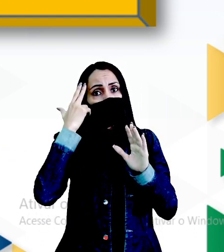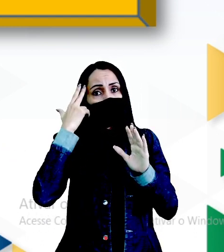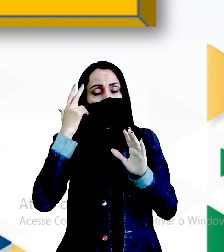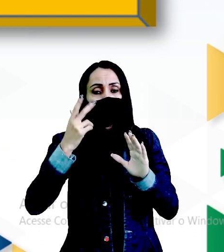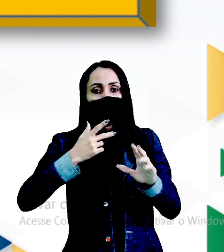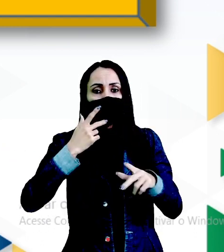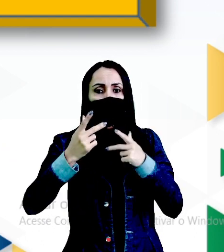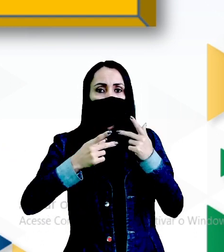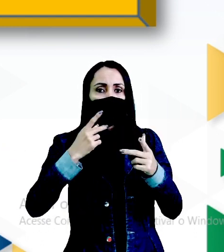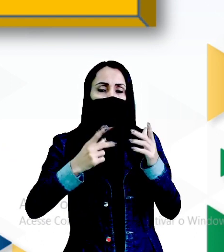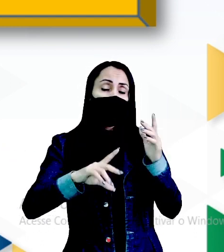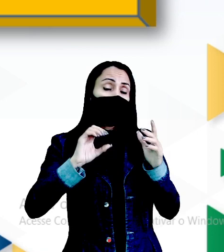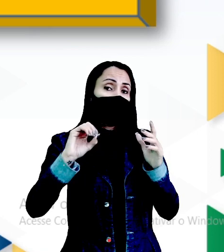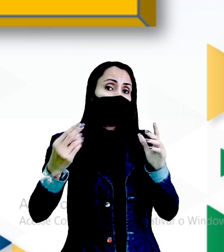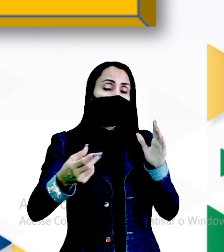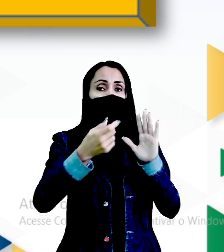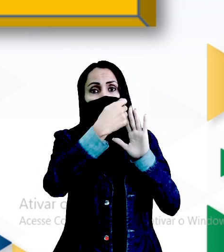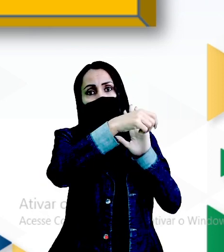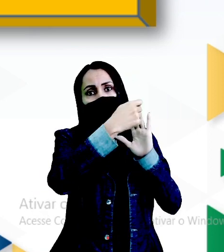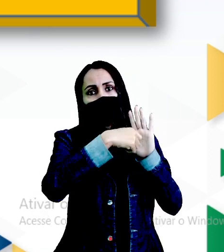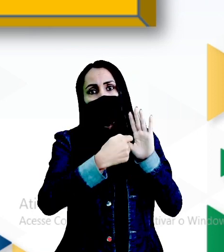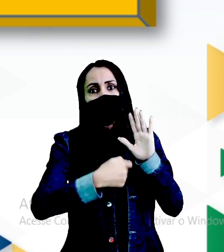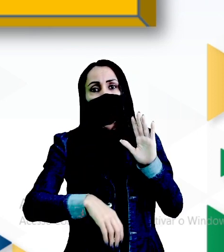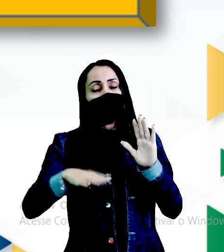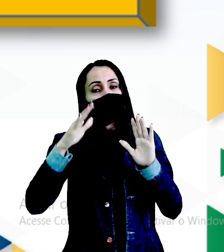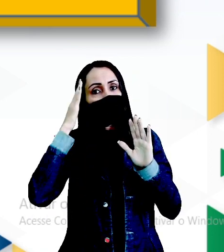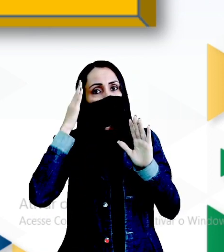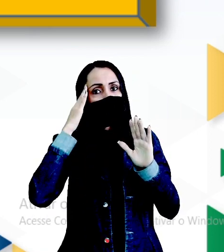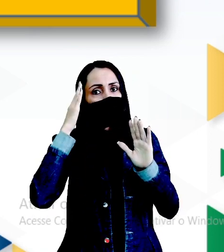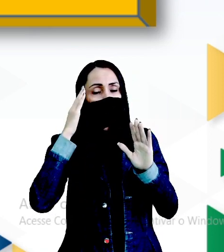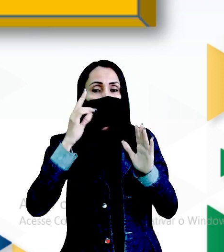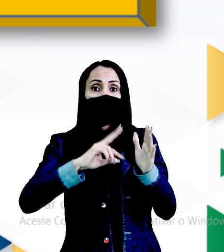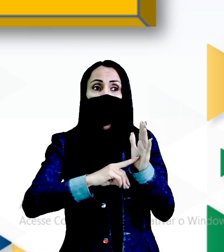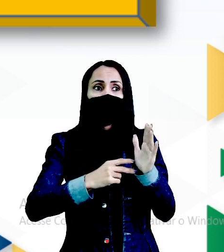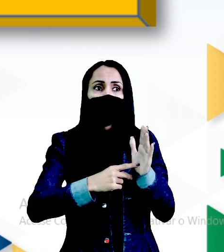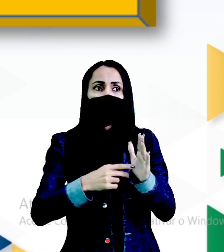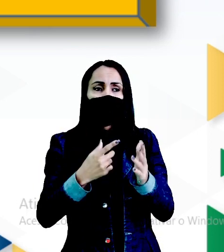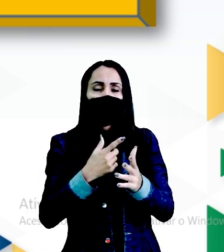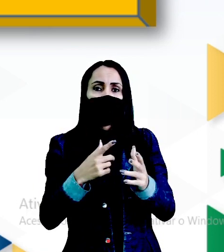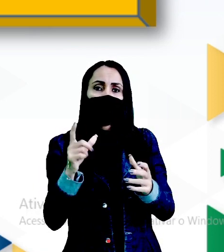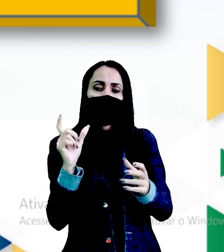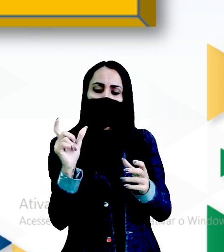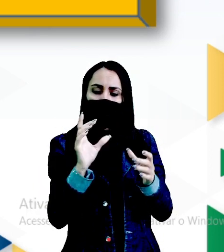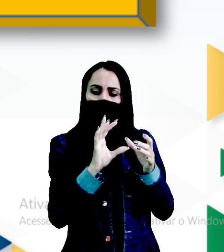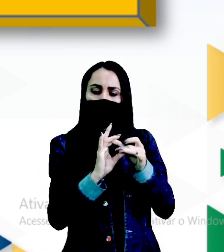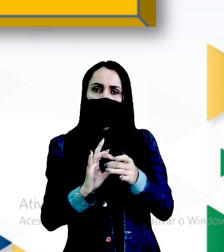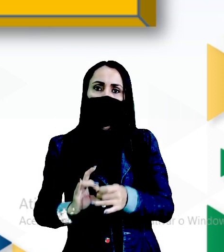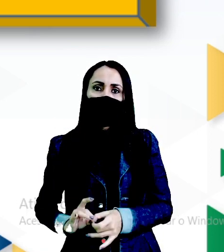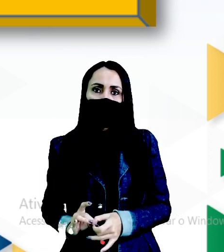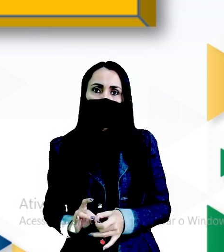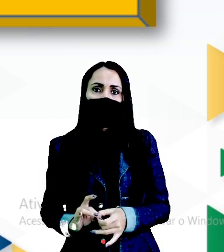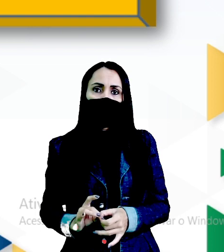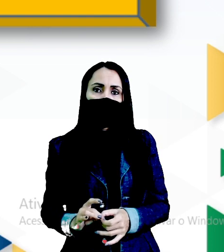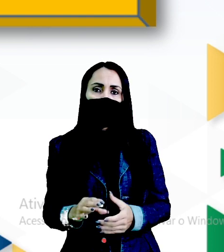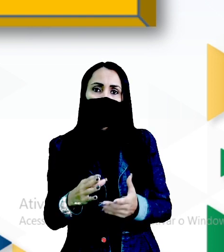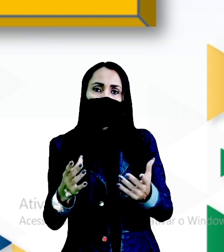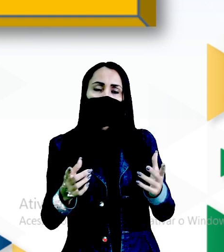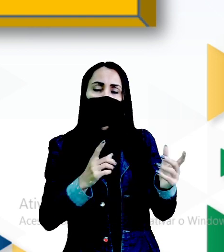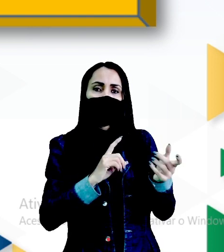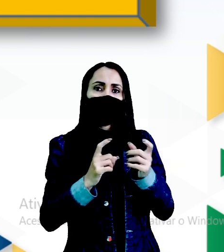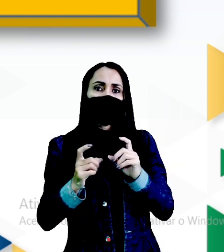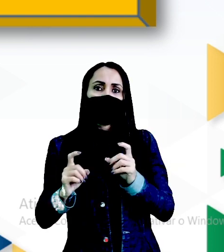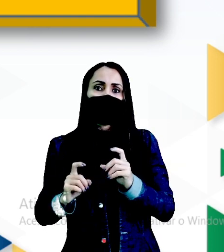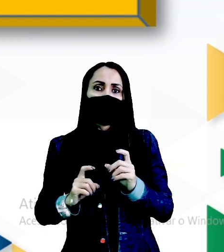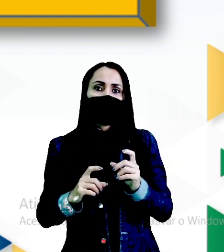falamos ou escrevemos, compreendemos o significado de uma palavra no contexto em que se dá o discurso. A piada,